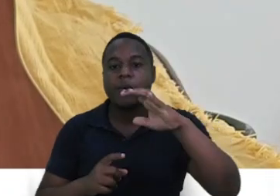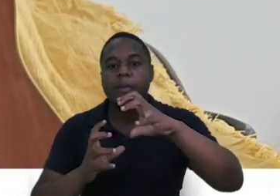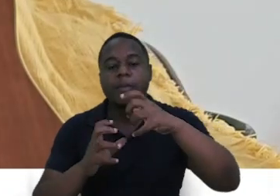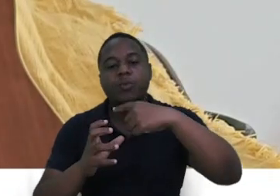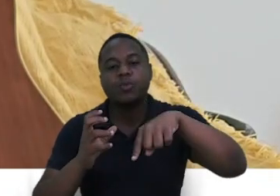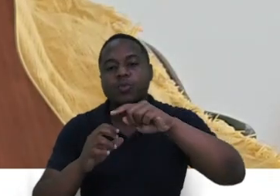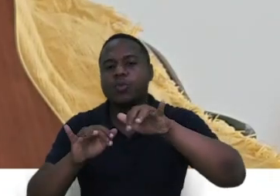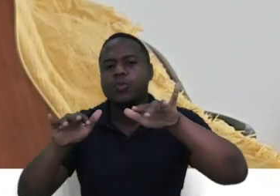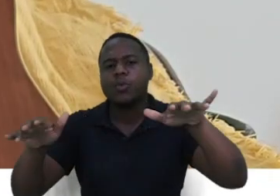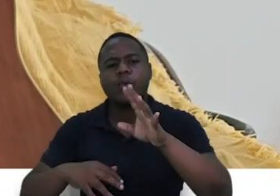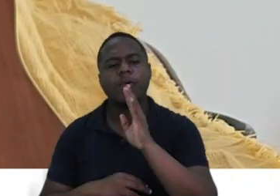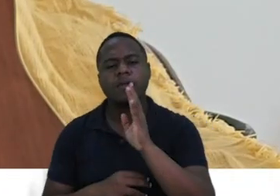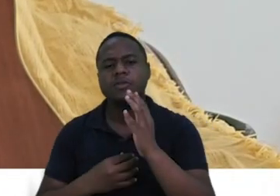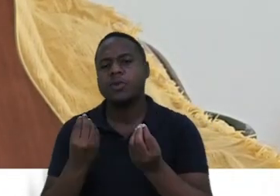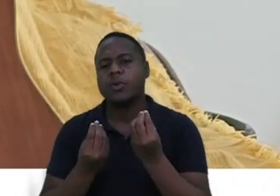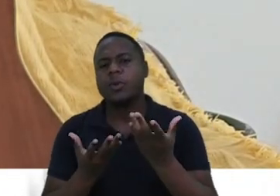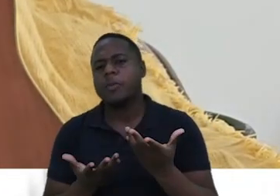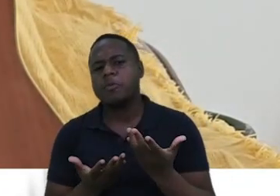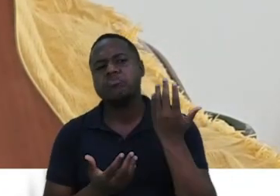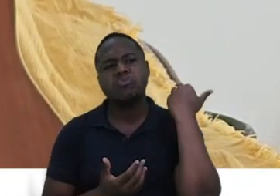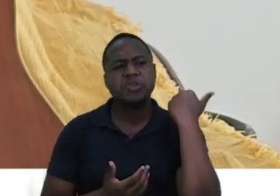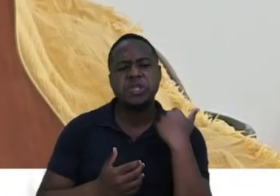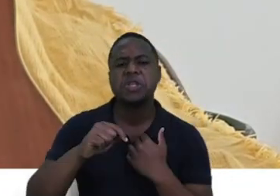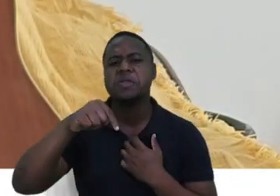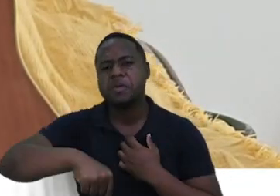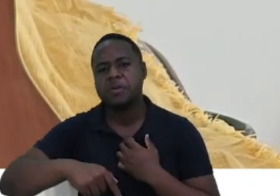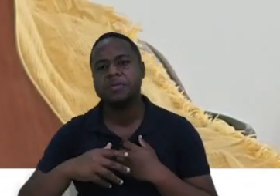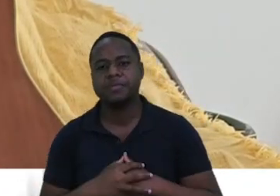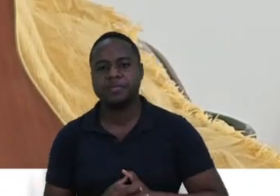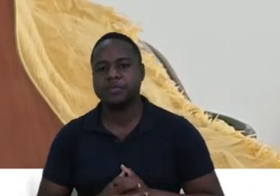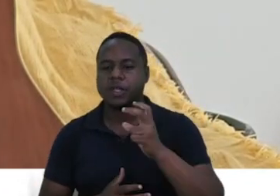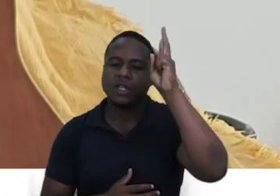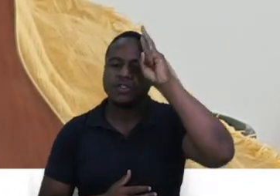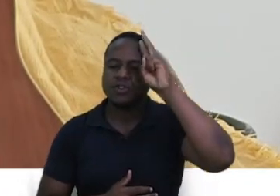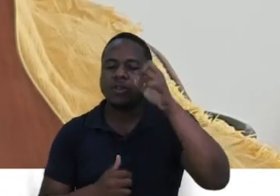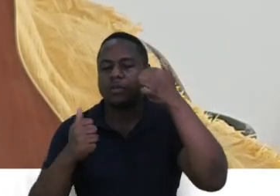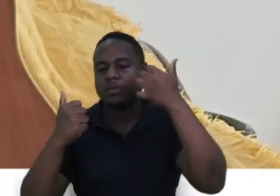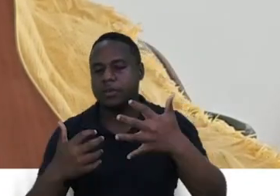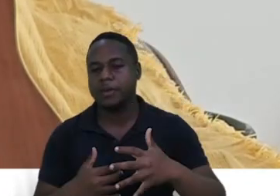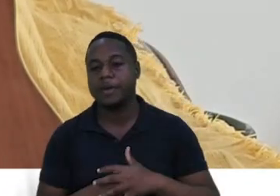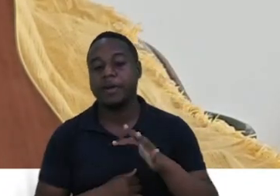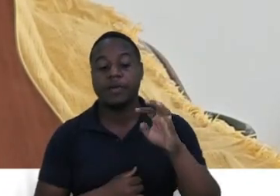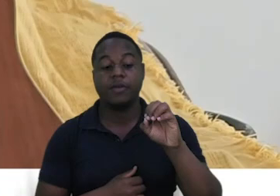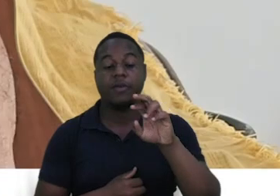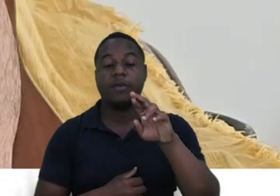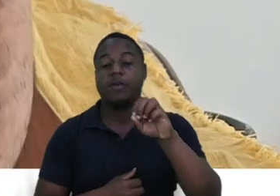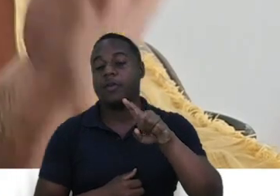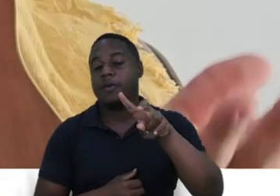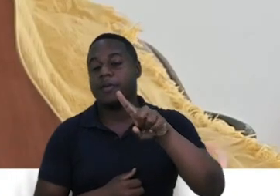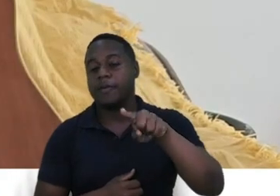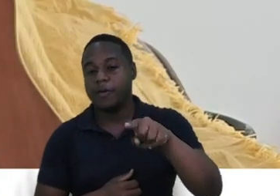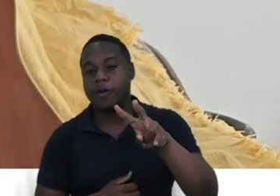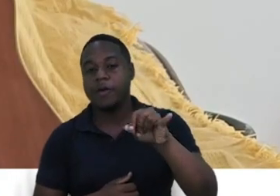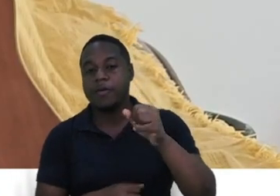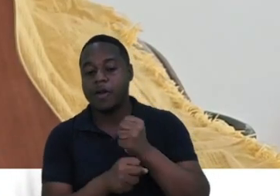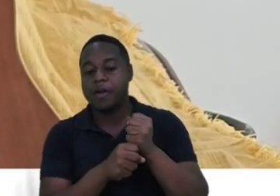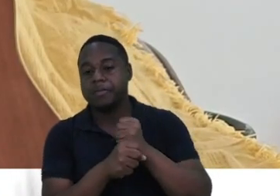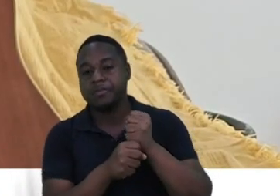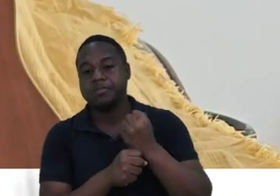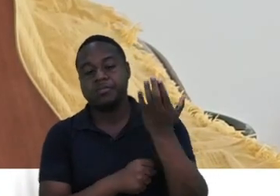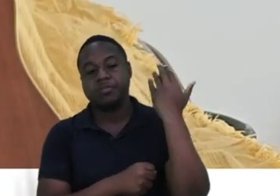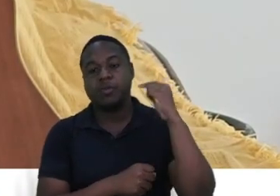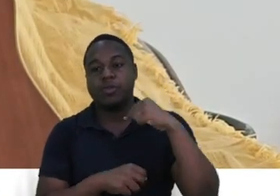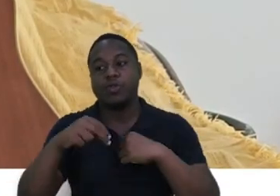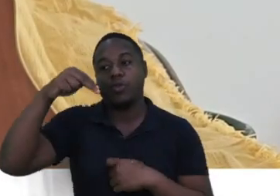coisa recente? É uma coisa muito antiga. Vamos fazer um breve histórico aqui. Vamos lembrar que o forró ele começa a ser difundido, não apenas né,